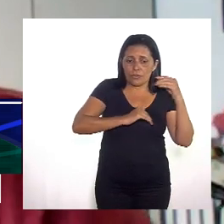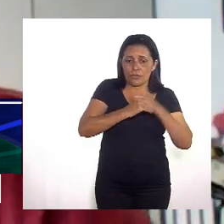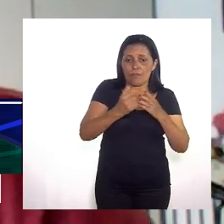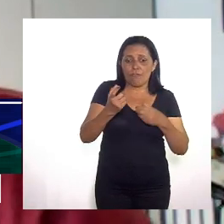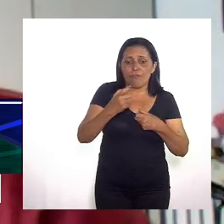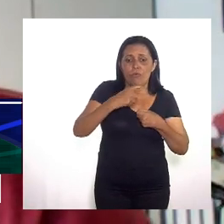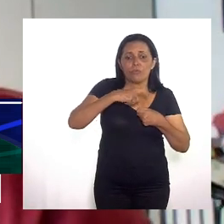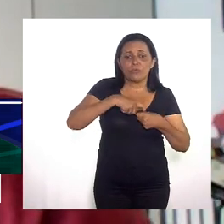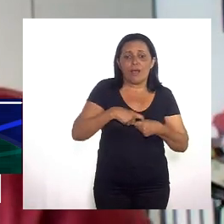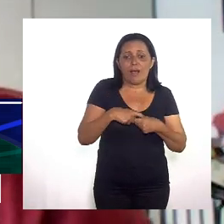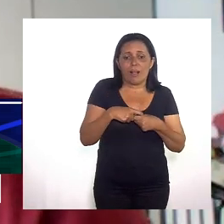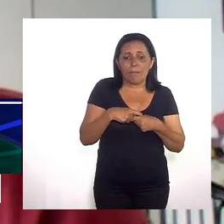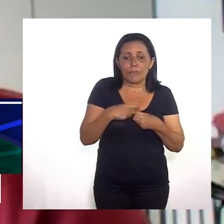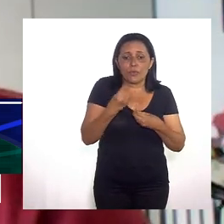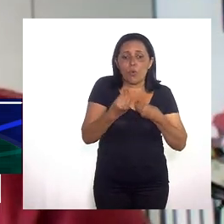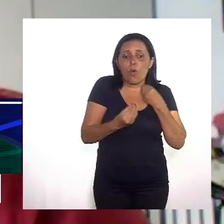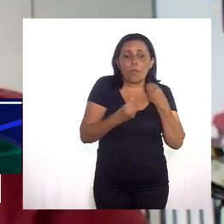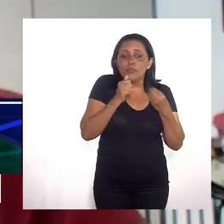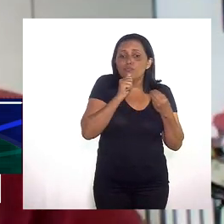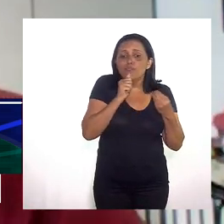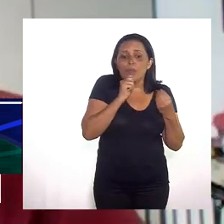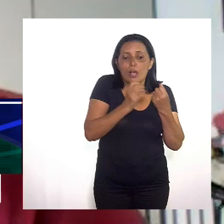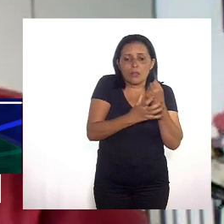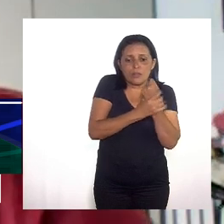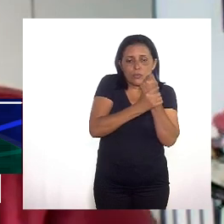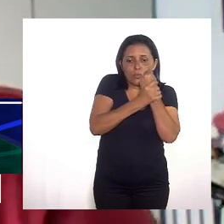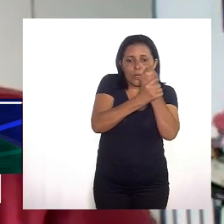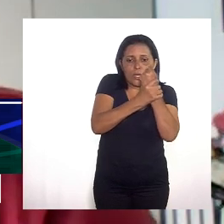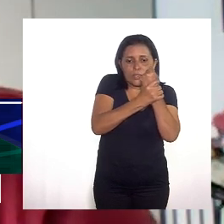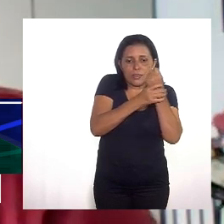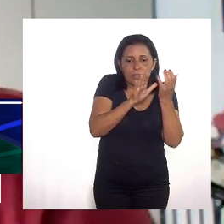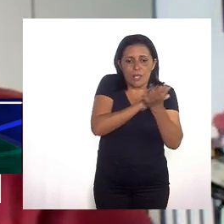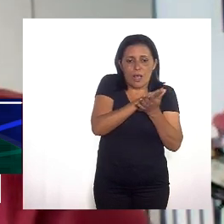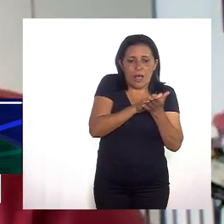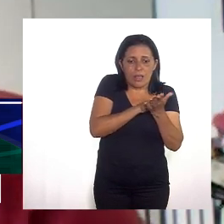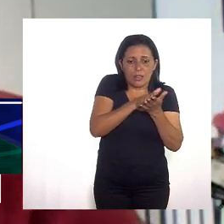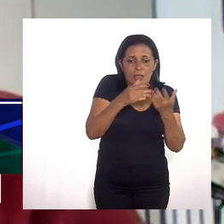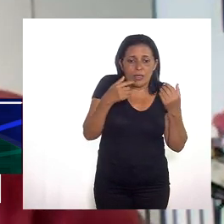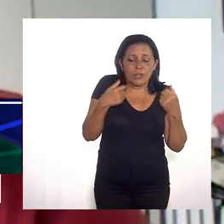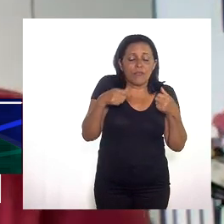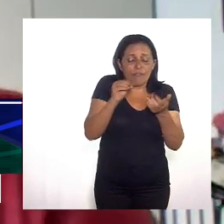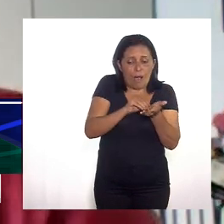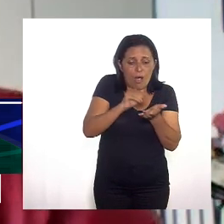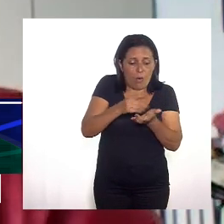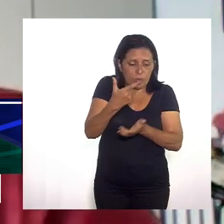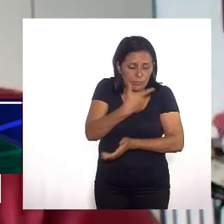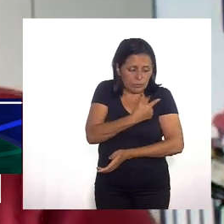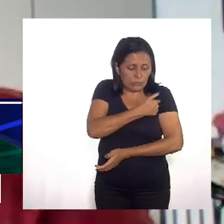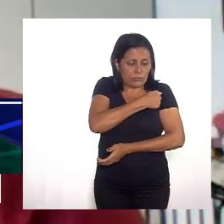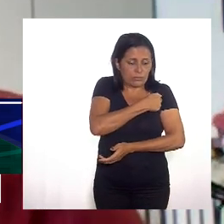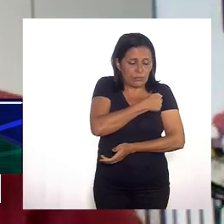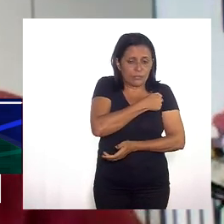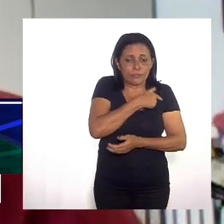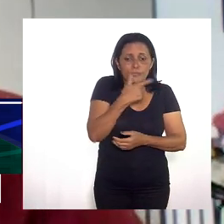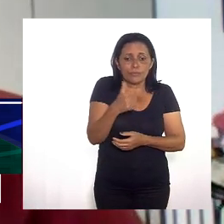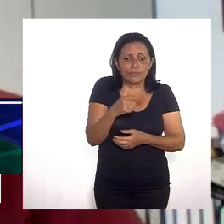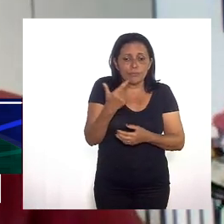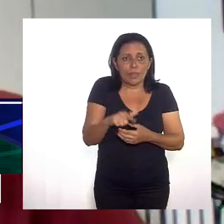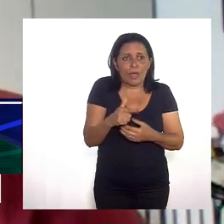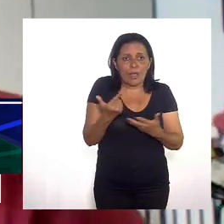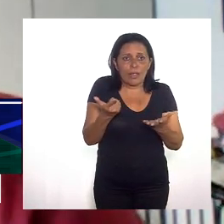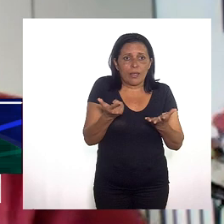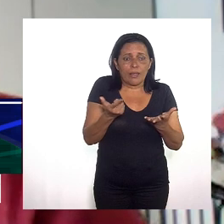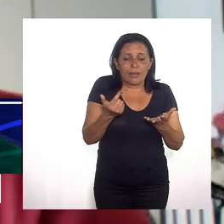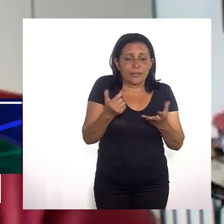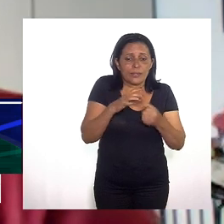em condições de insegurança sanitária, sem os profissionais estarem sendo vacinados, com altos níveis de contágio,